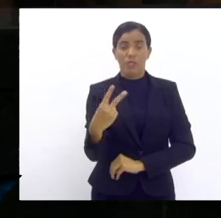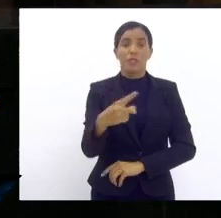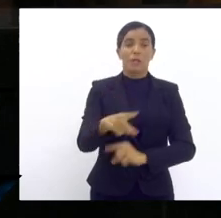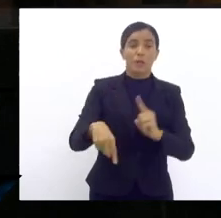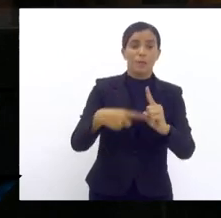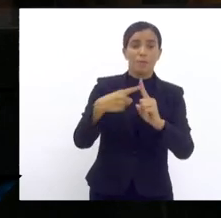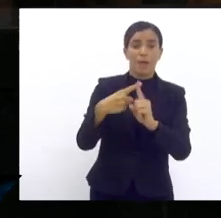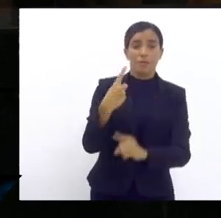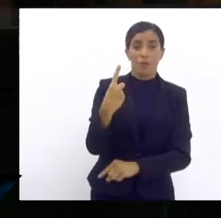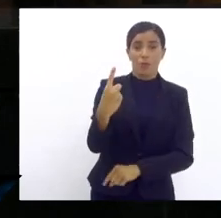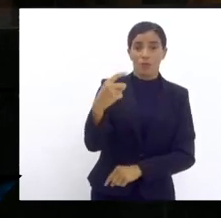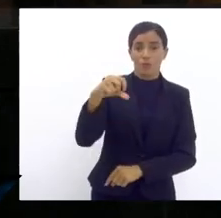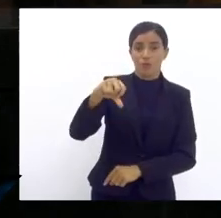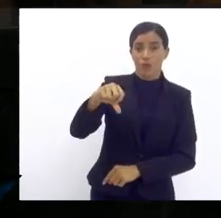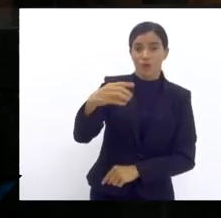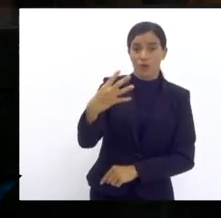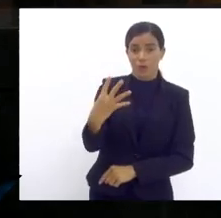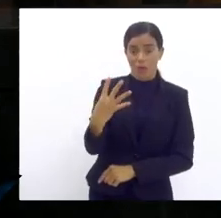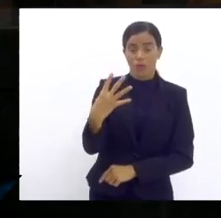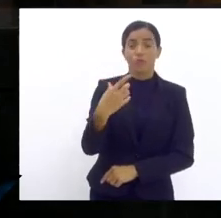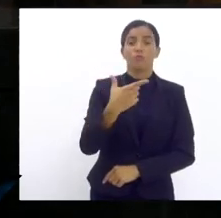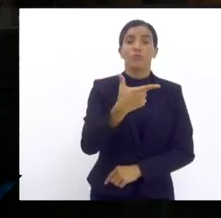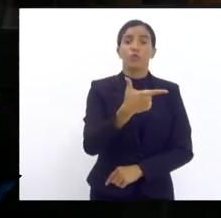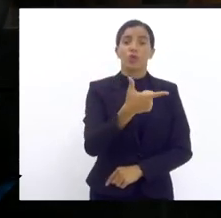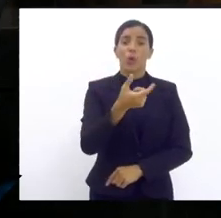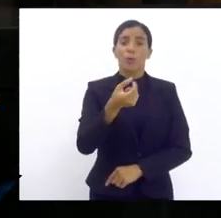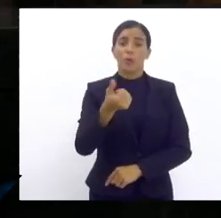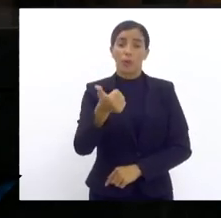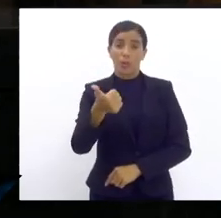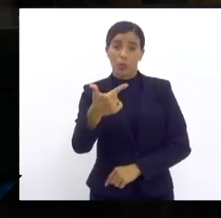194 de 2012